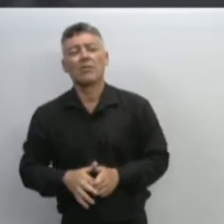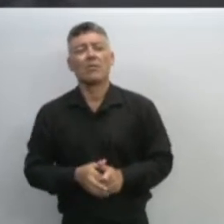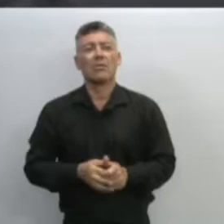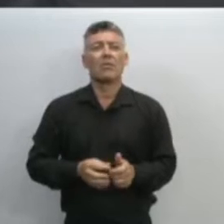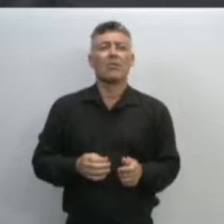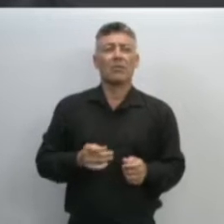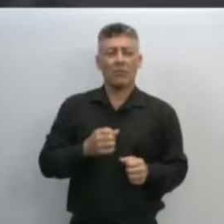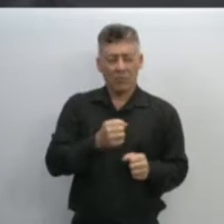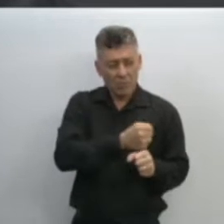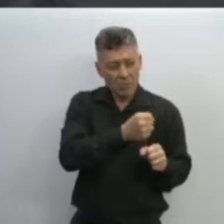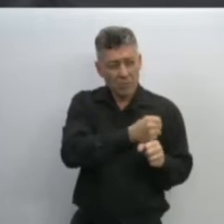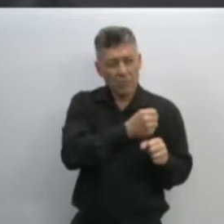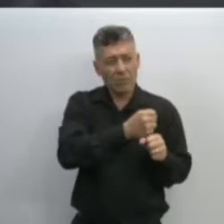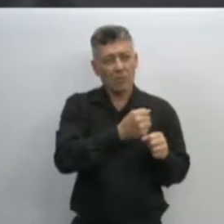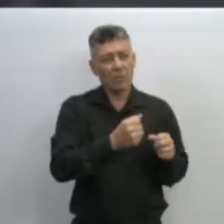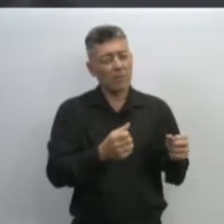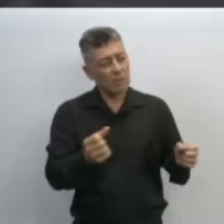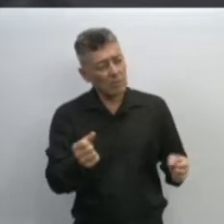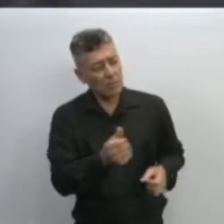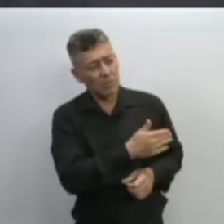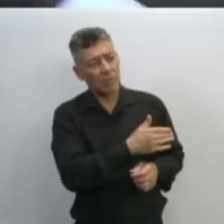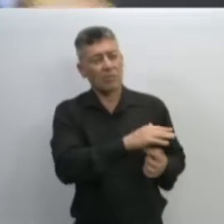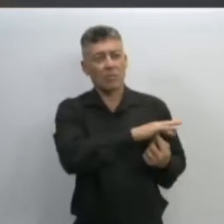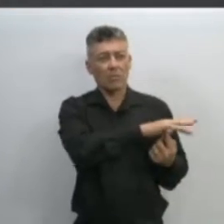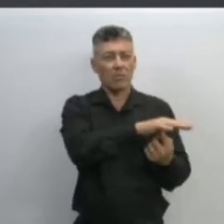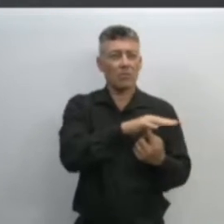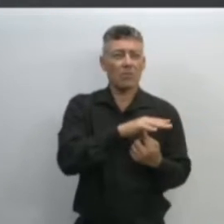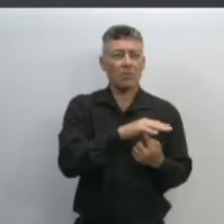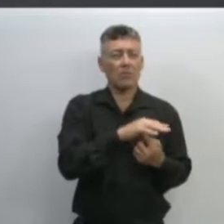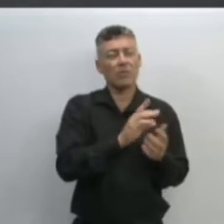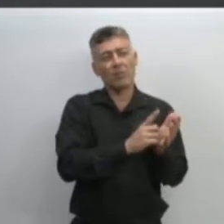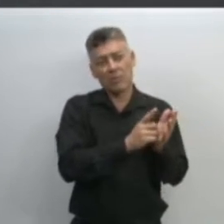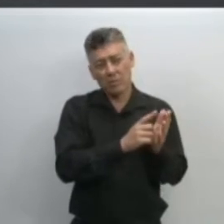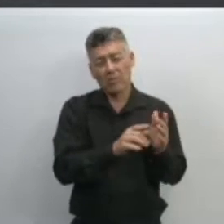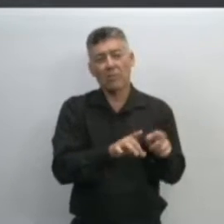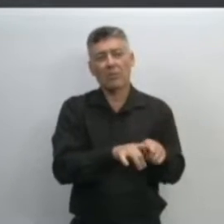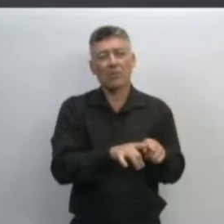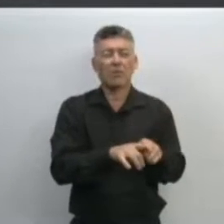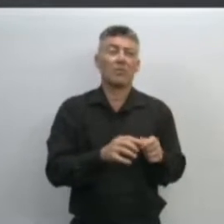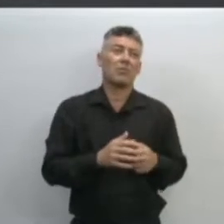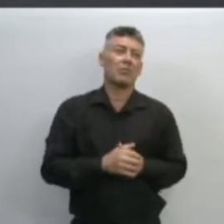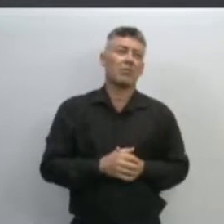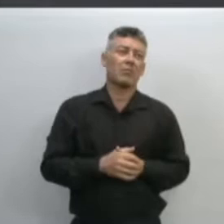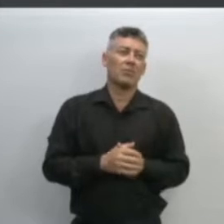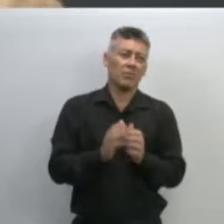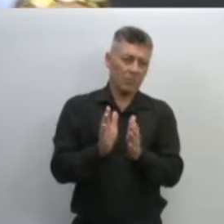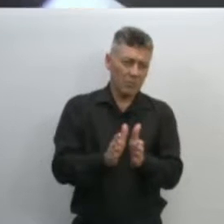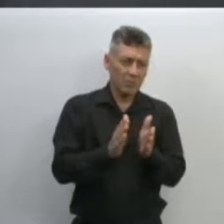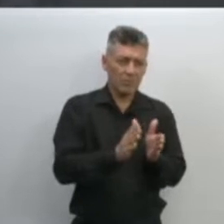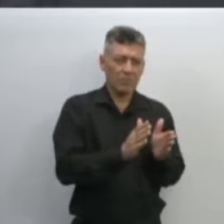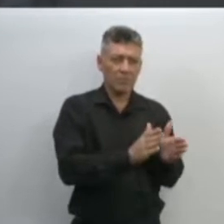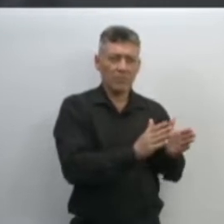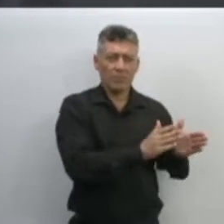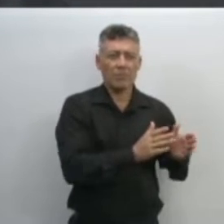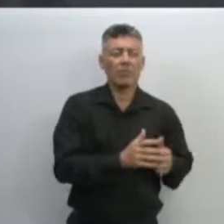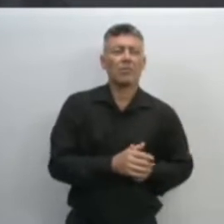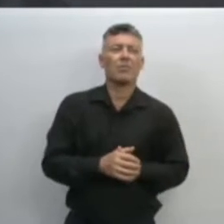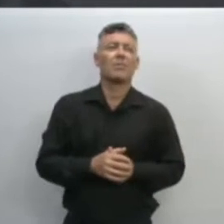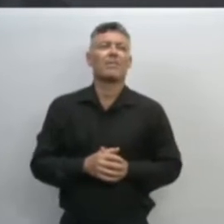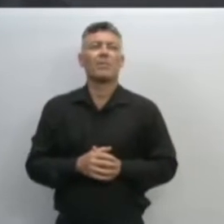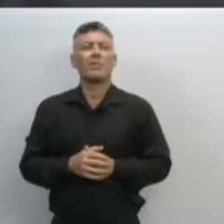Fizemos a reforma e revitalização da Feira do Alecrim, revitalizando ela de uma forma ordenada.